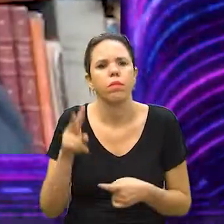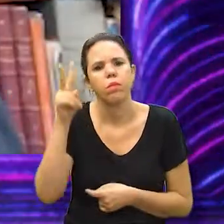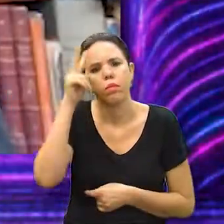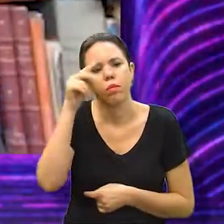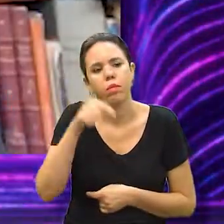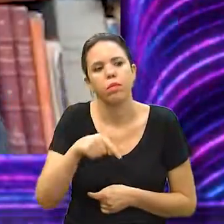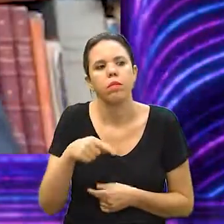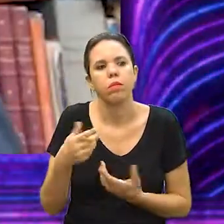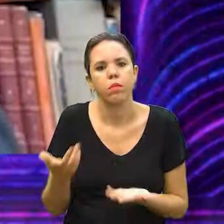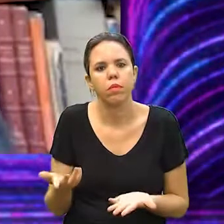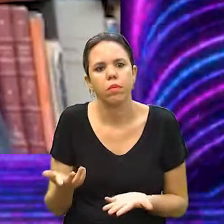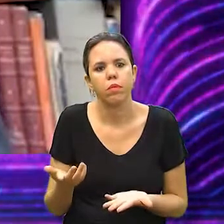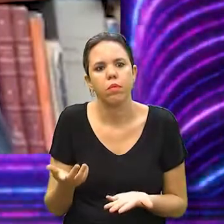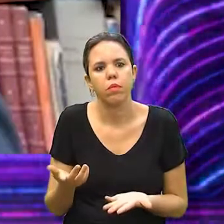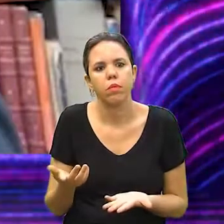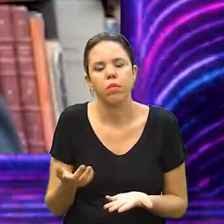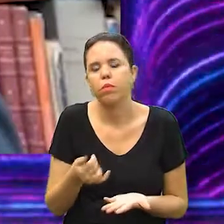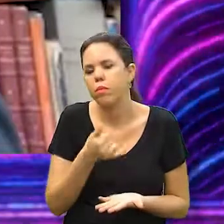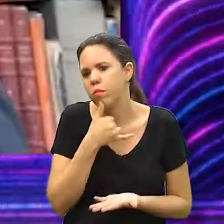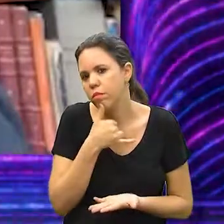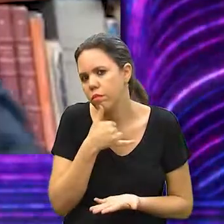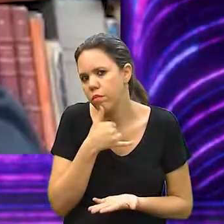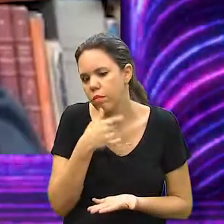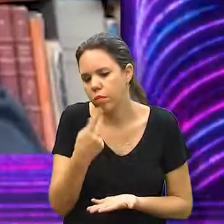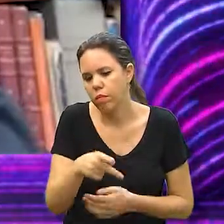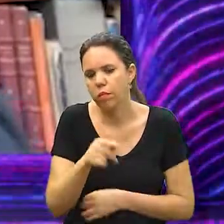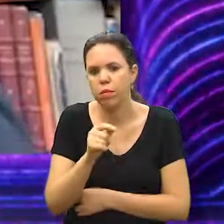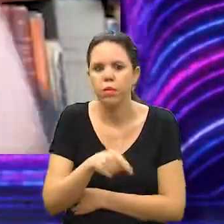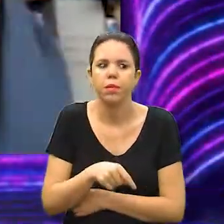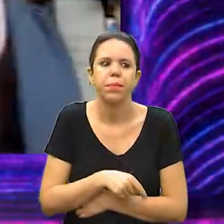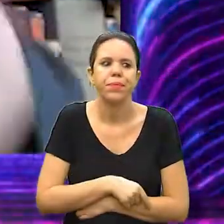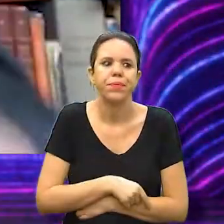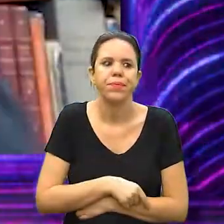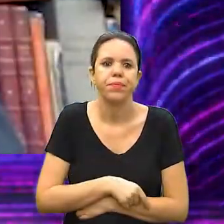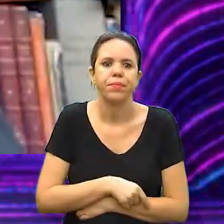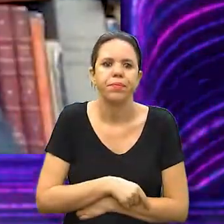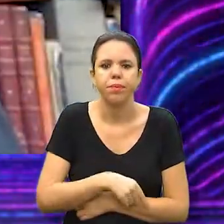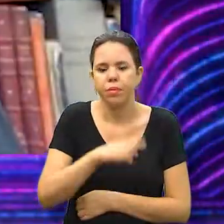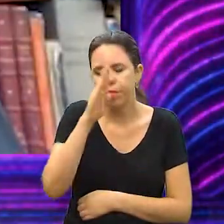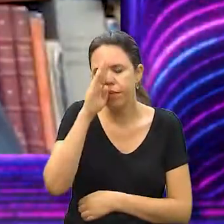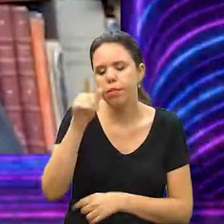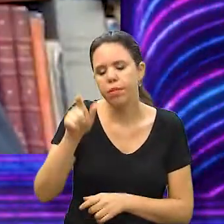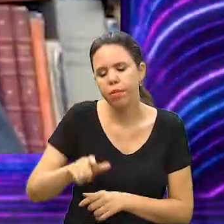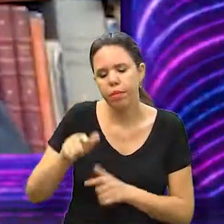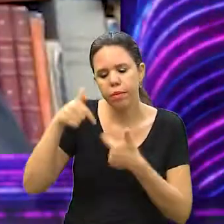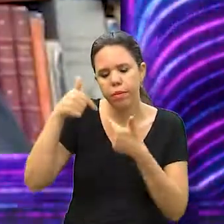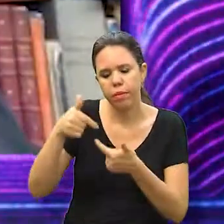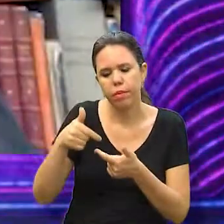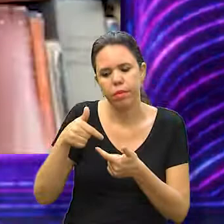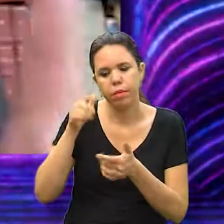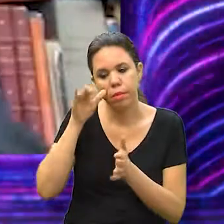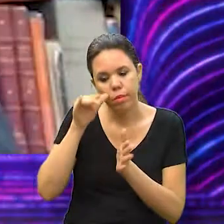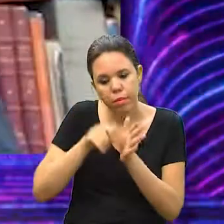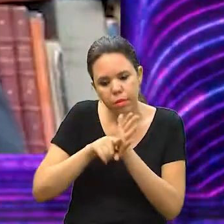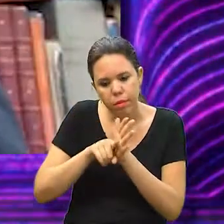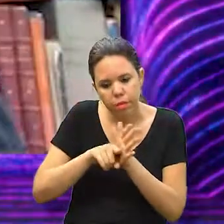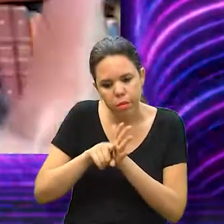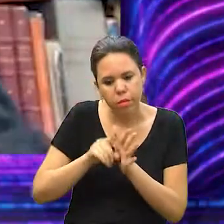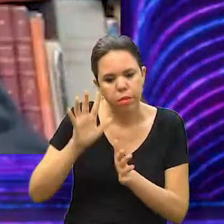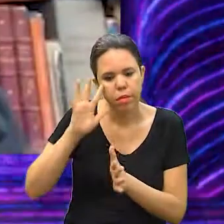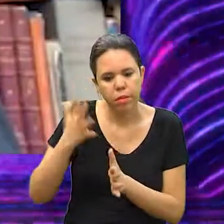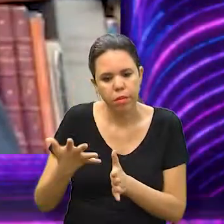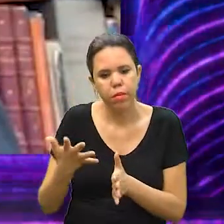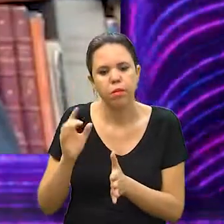nessa história, e ele, infelizmente para ele, para o protagonista, ele começa a investigar. E aí,